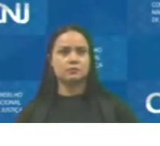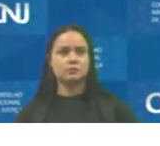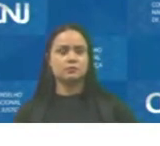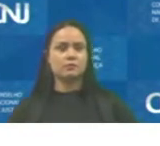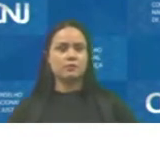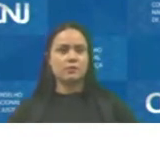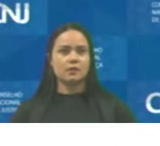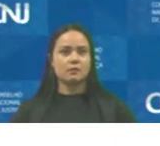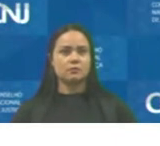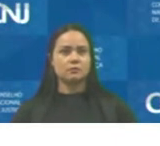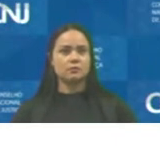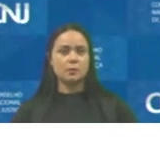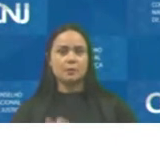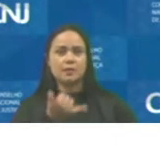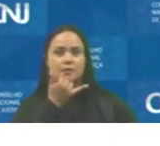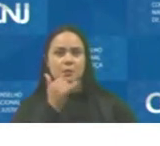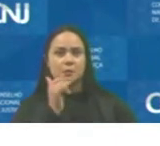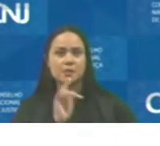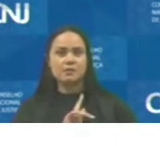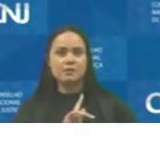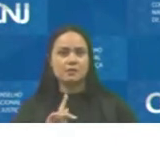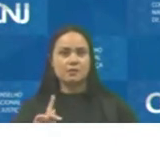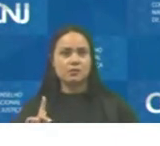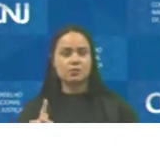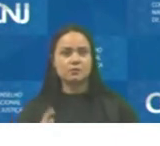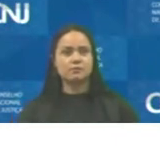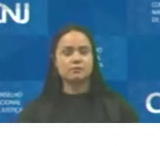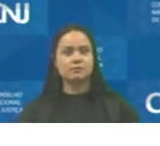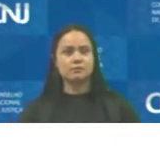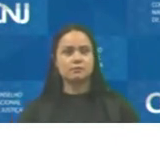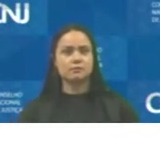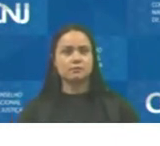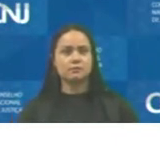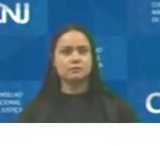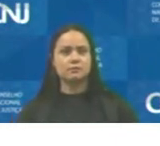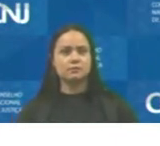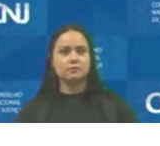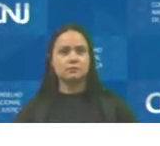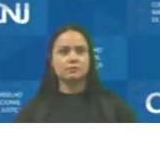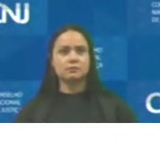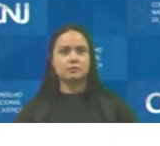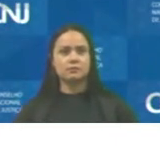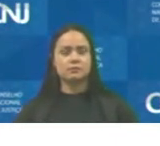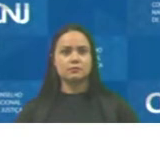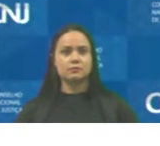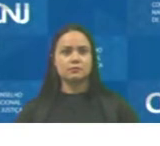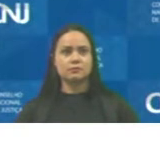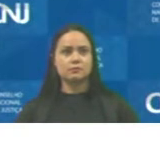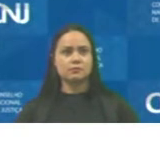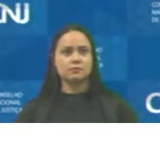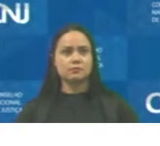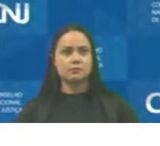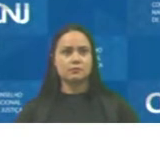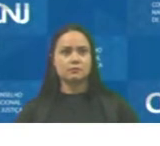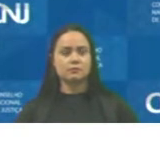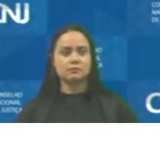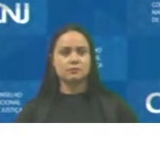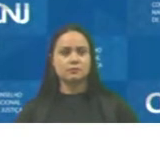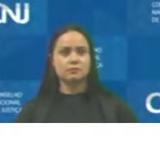Agora sim. Perdão, senhora presidente, a senhora me escuta. Eu vou conceder a palavra para a sustentação oral,